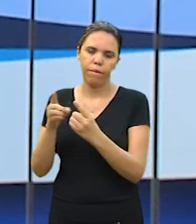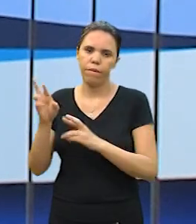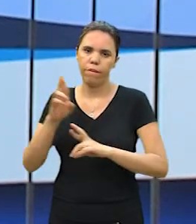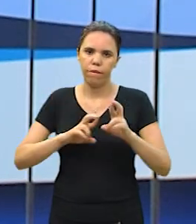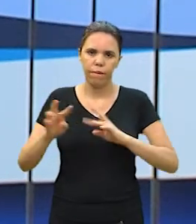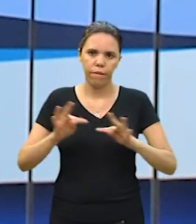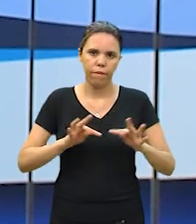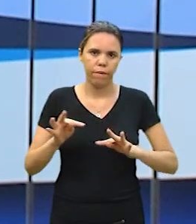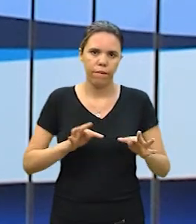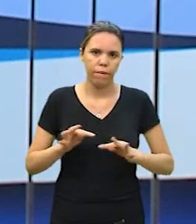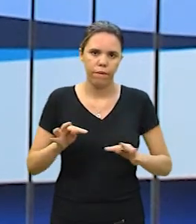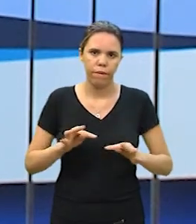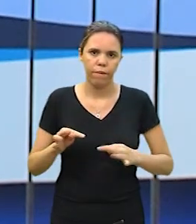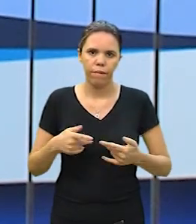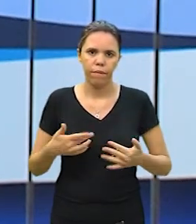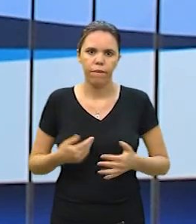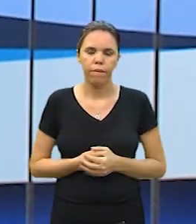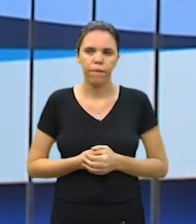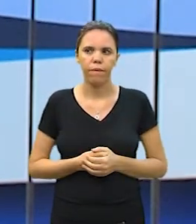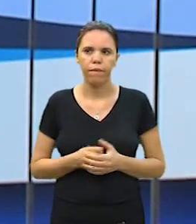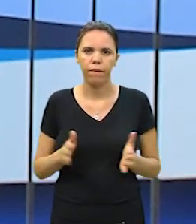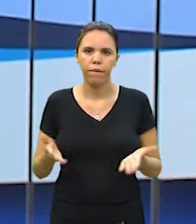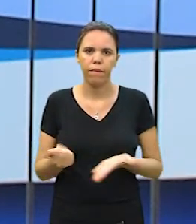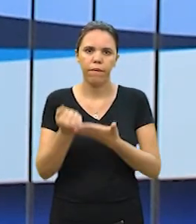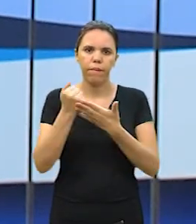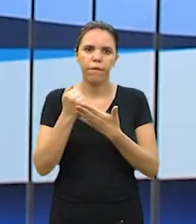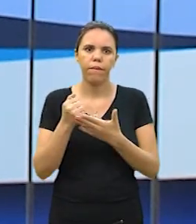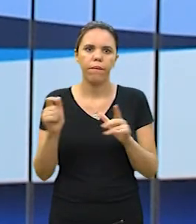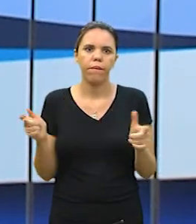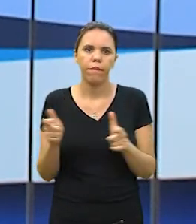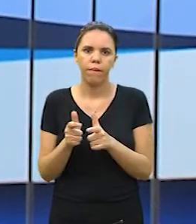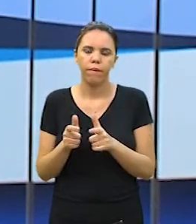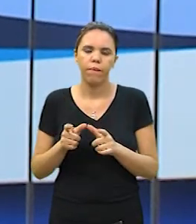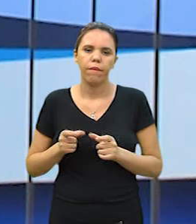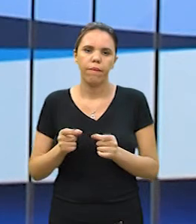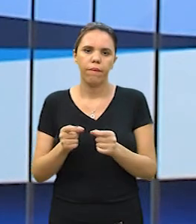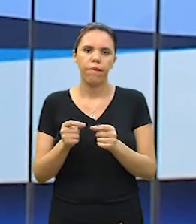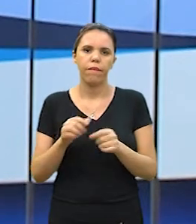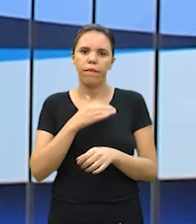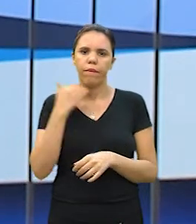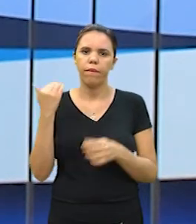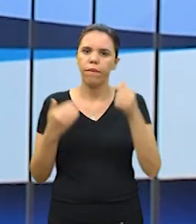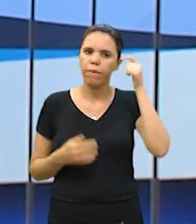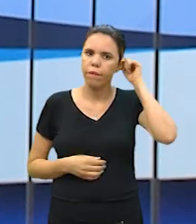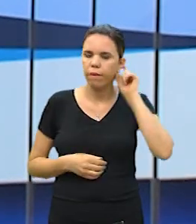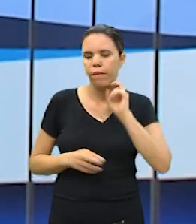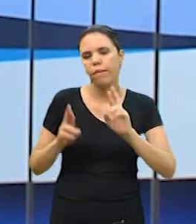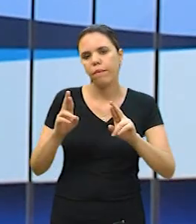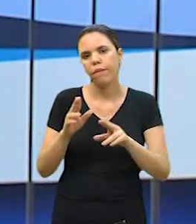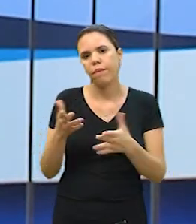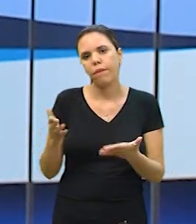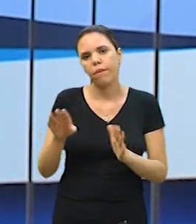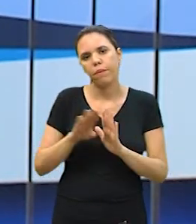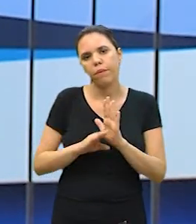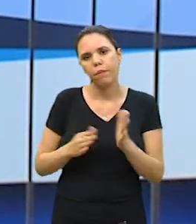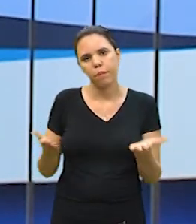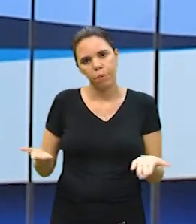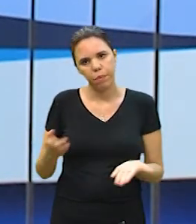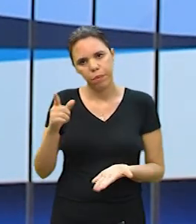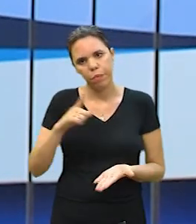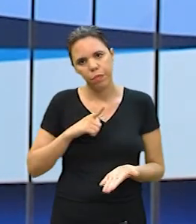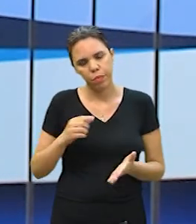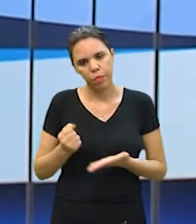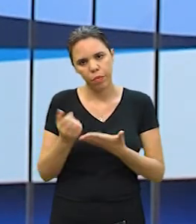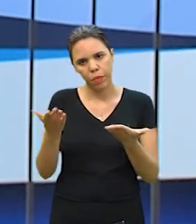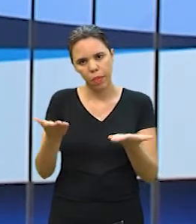serviços de diagnóstico, de tratamento, contribuir para a redução da mortalidade. Espero que com o programa de